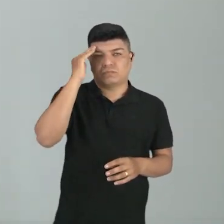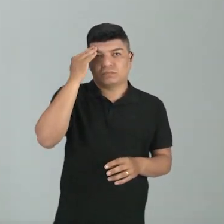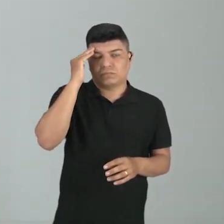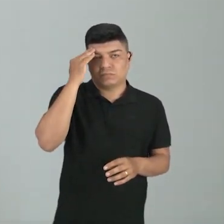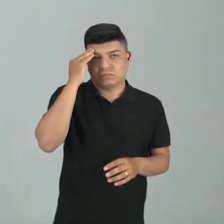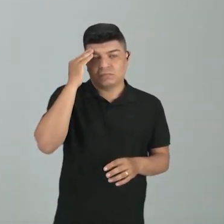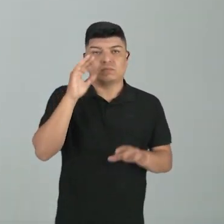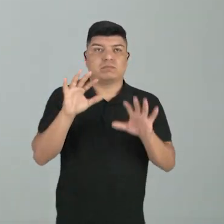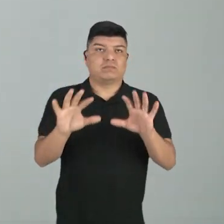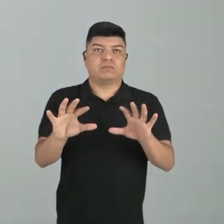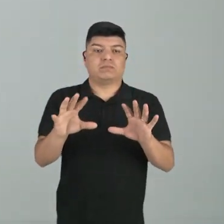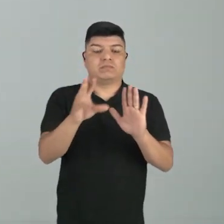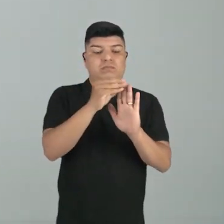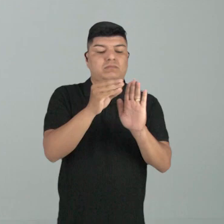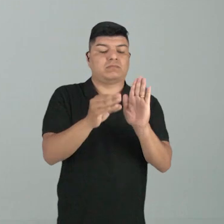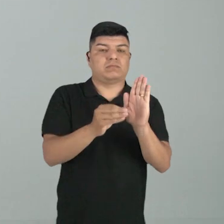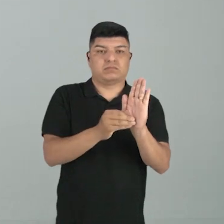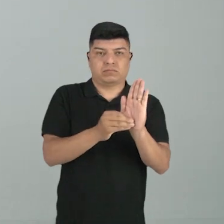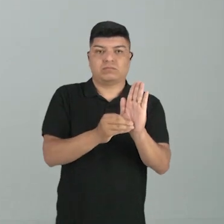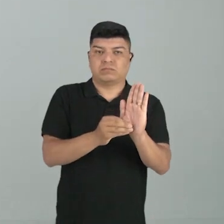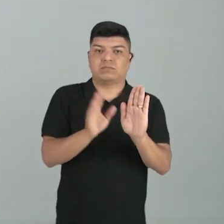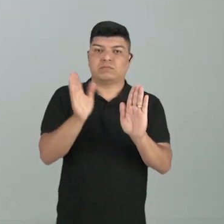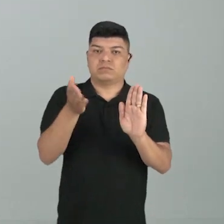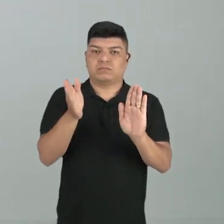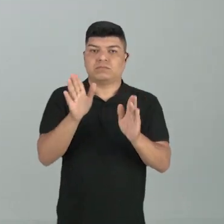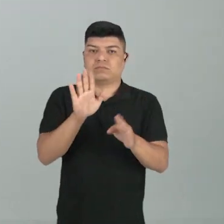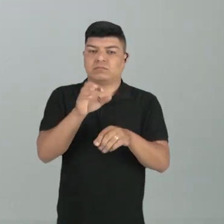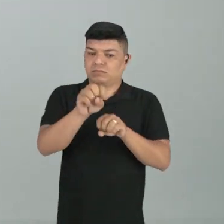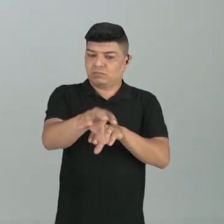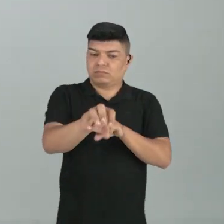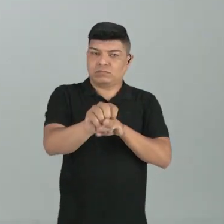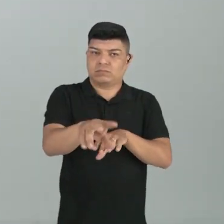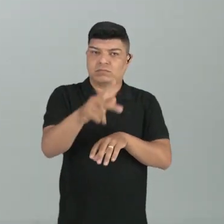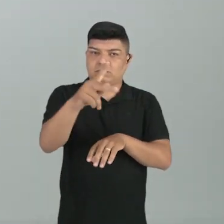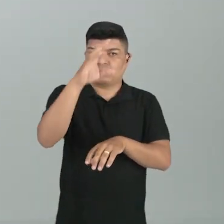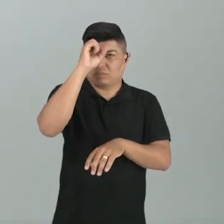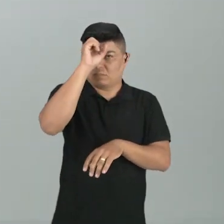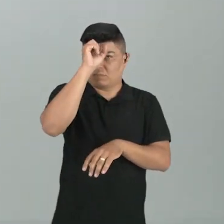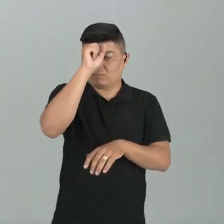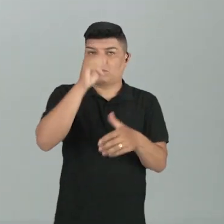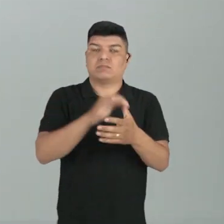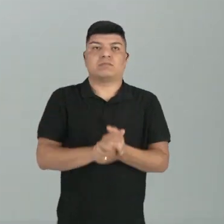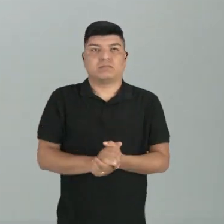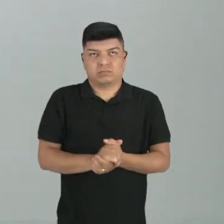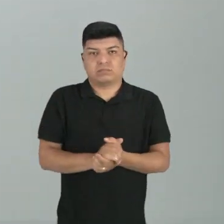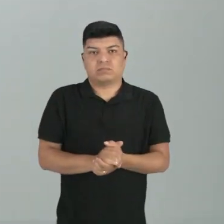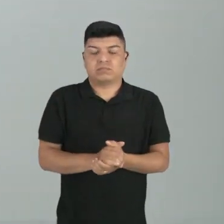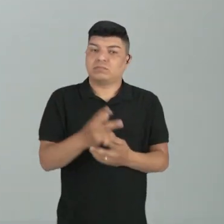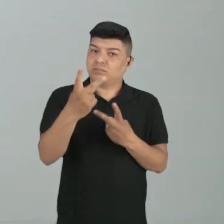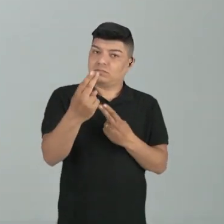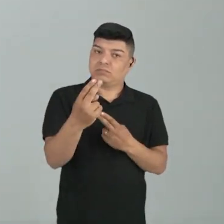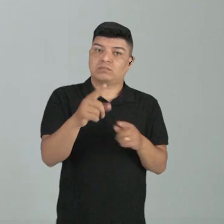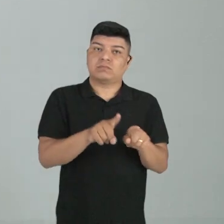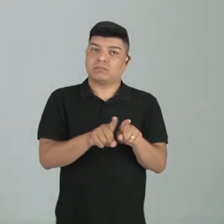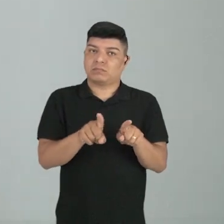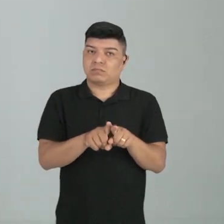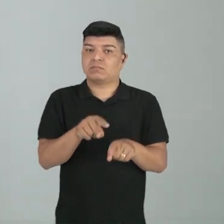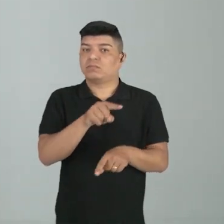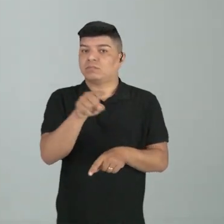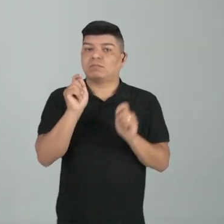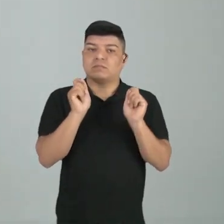a respeito do conteúdo que aqui será ministrado para o seu aprendizado. Da mesma forma que você